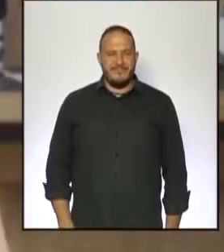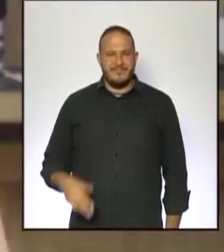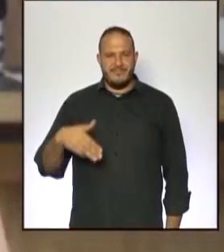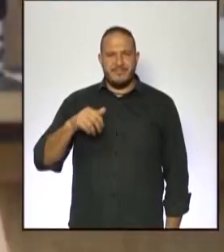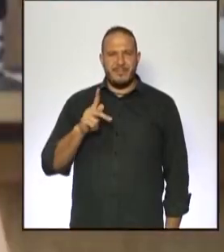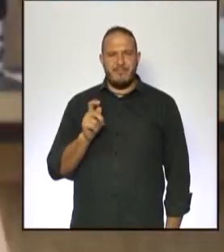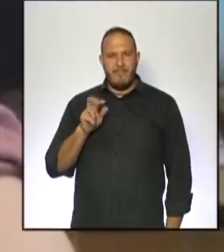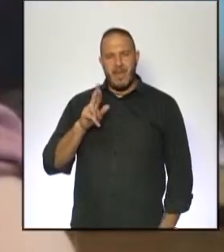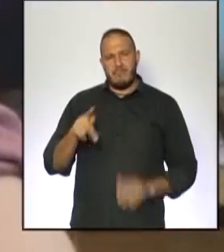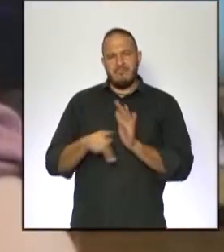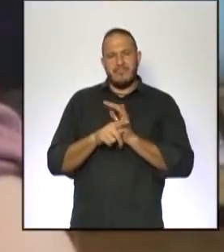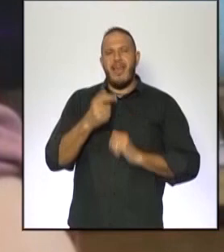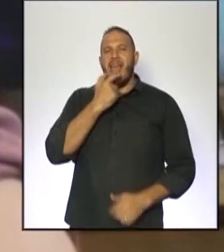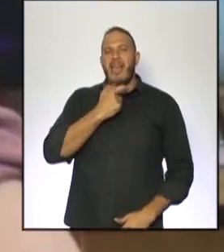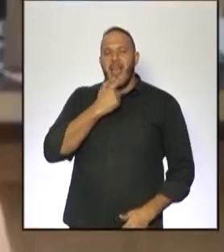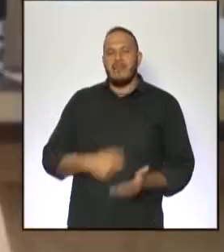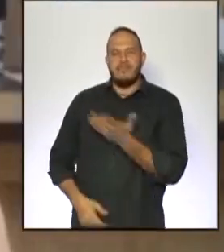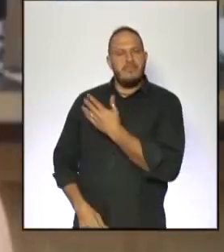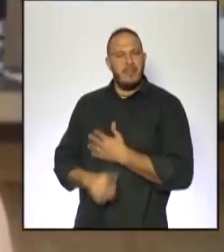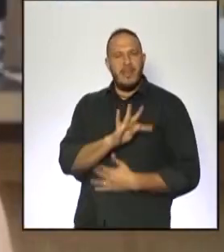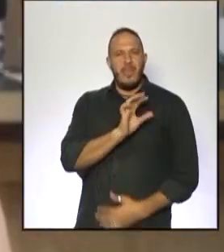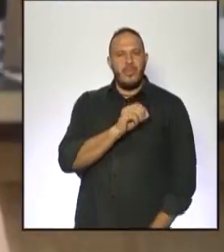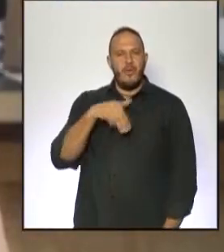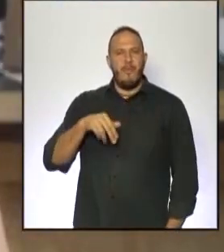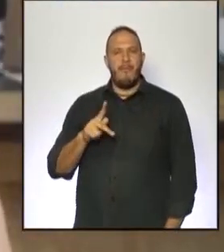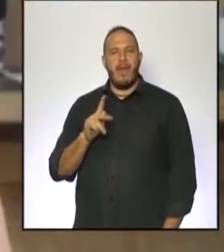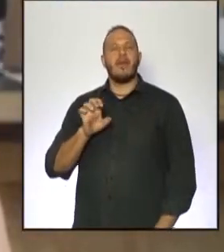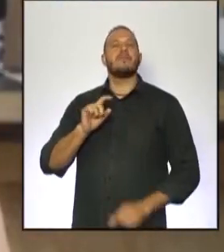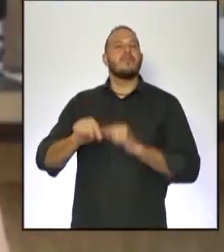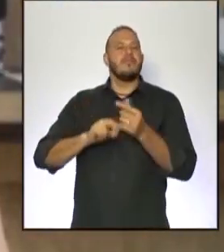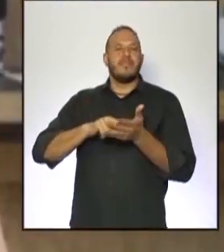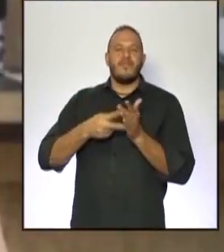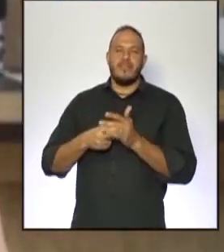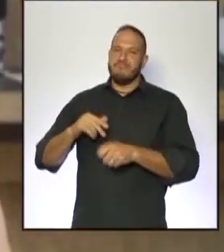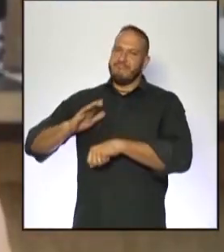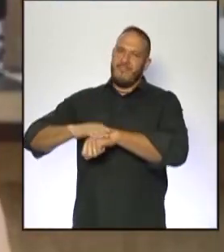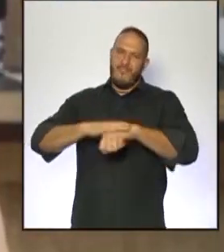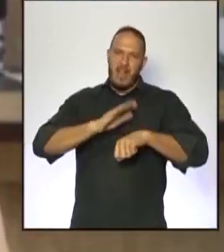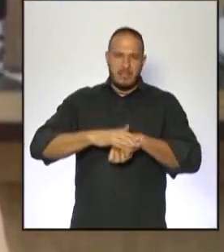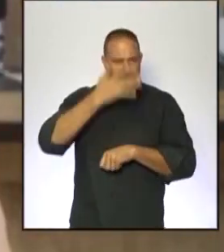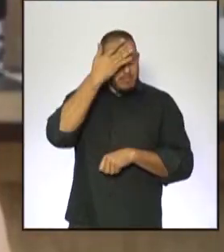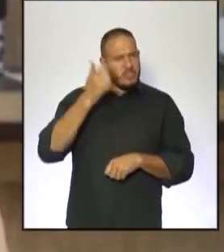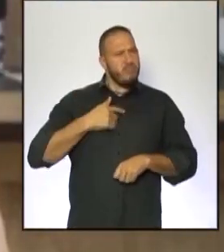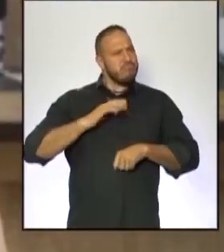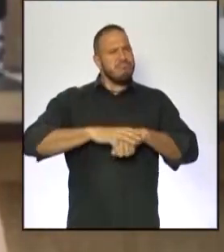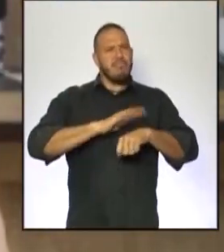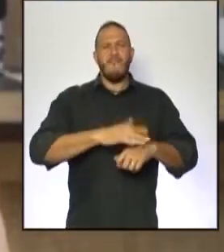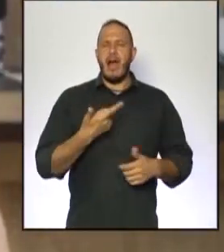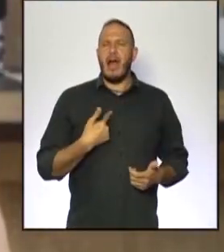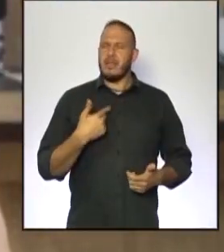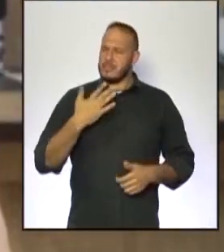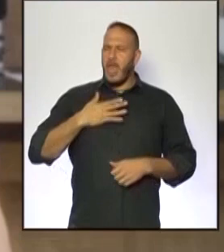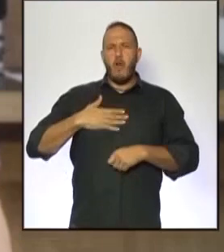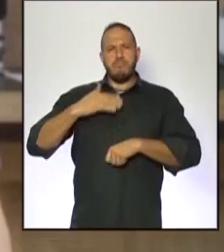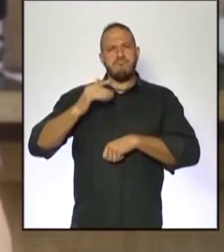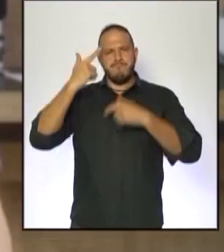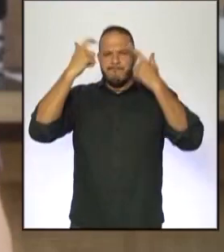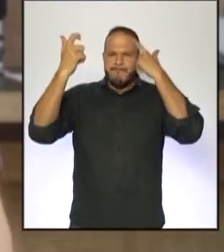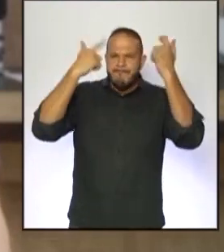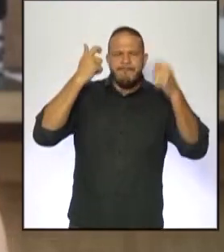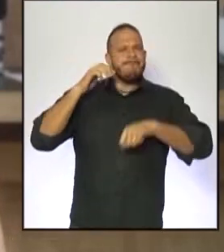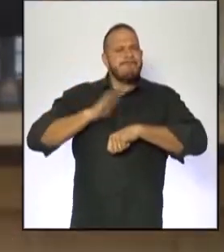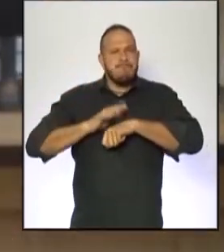Maker vem do inglês to make, fazer. É o cara que faz alguma coisa, é um fazedor,